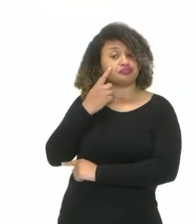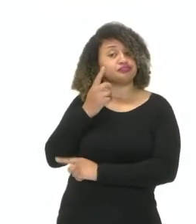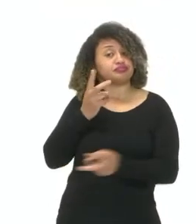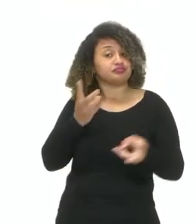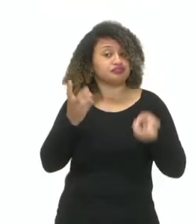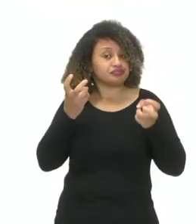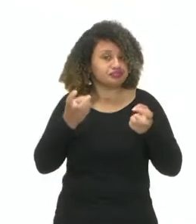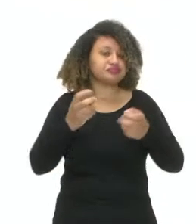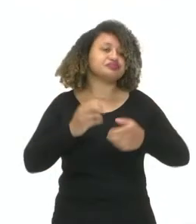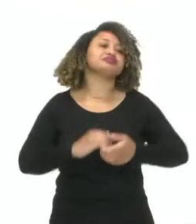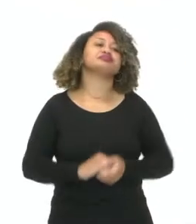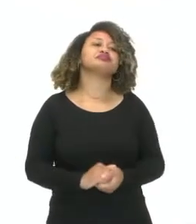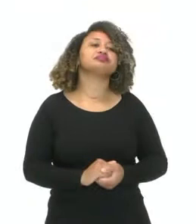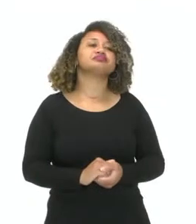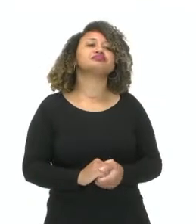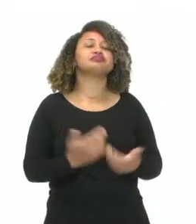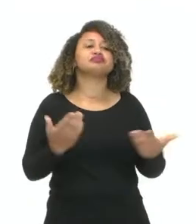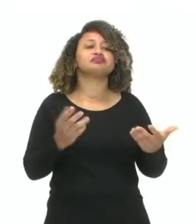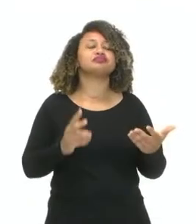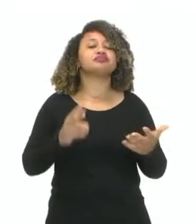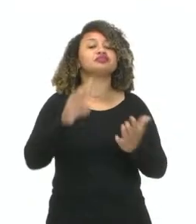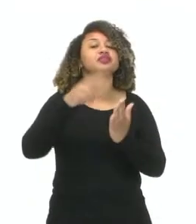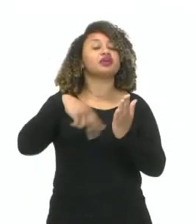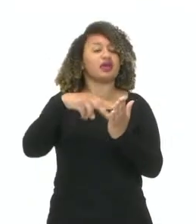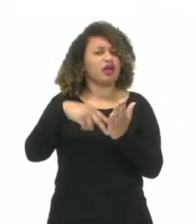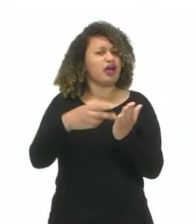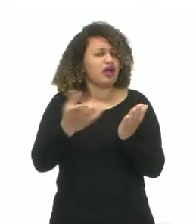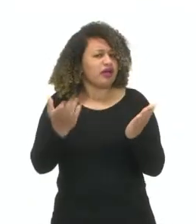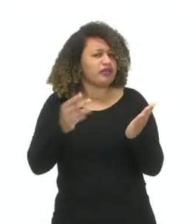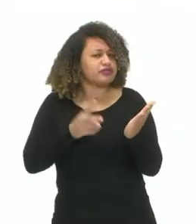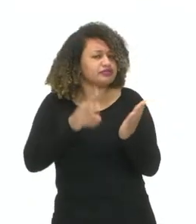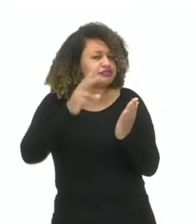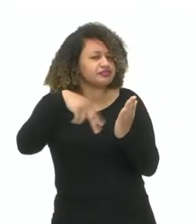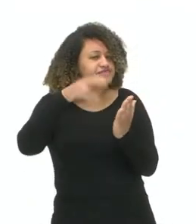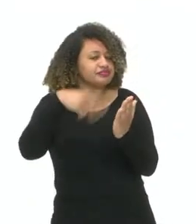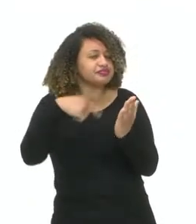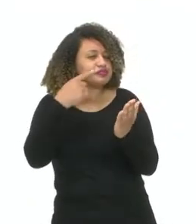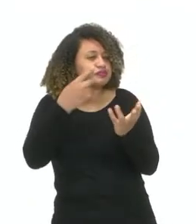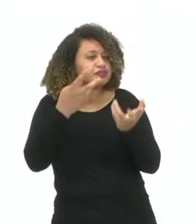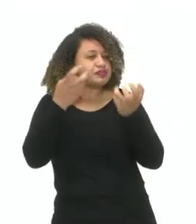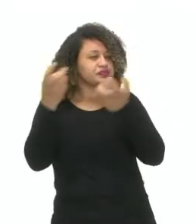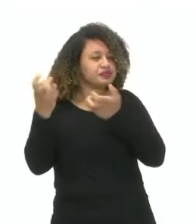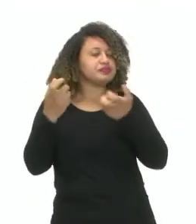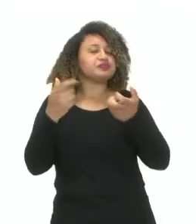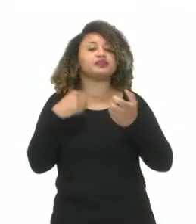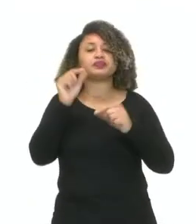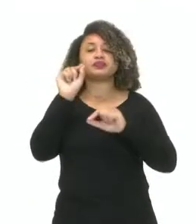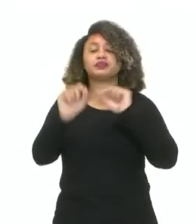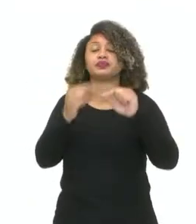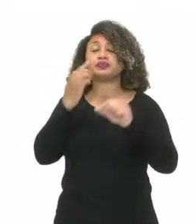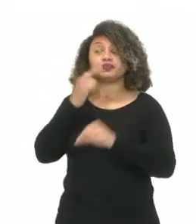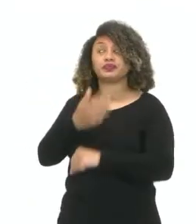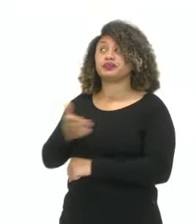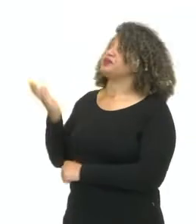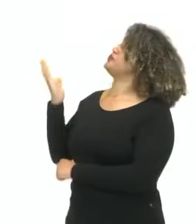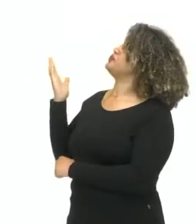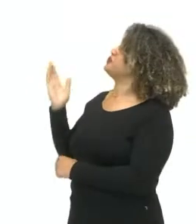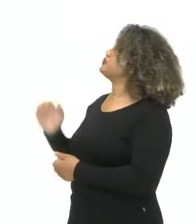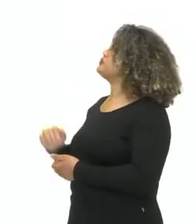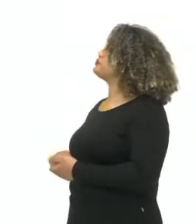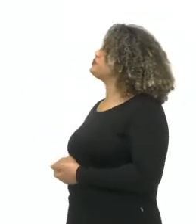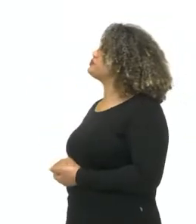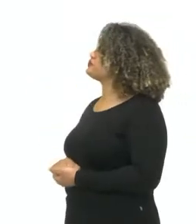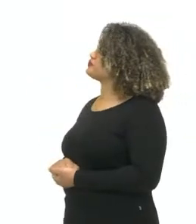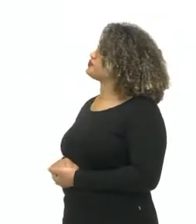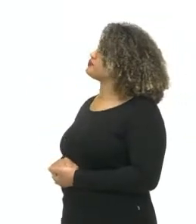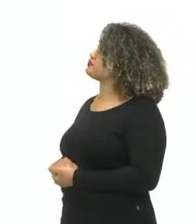ok? Continuamos a leitura. A exigência sobre o peso ignora qualquer norma de saúde.